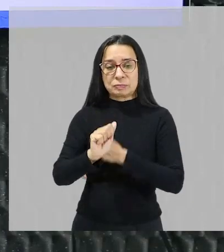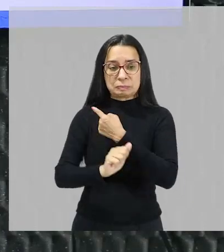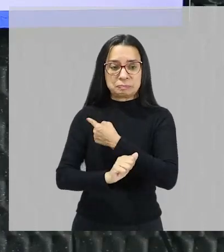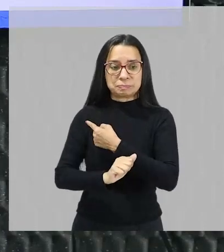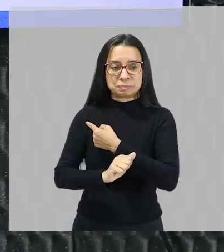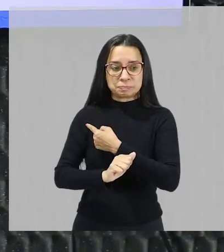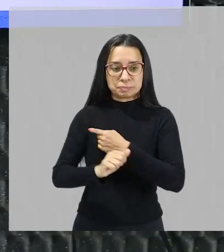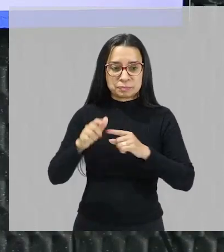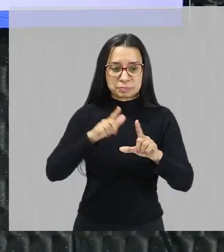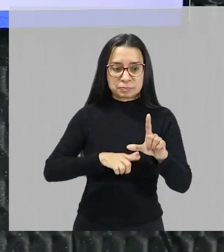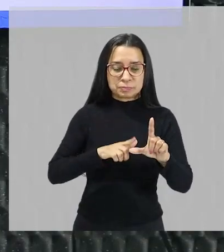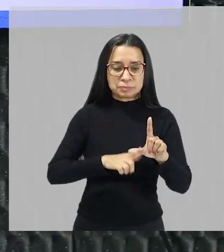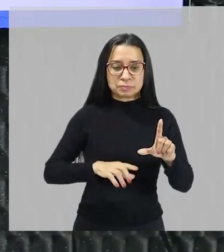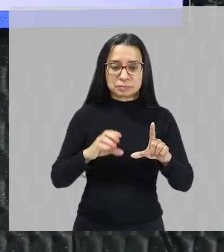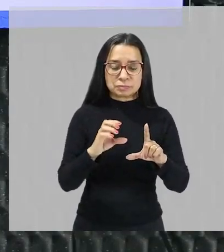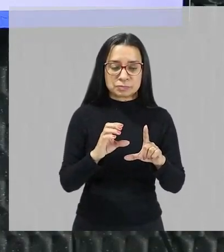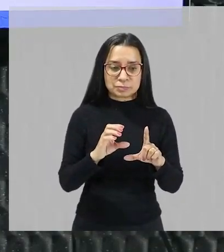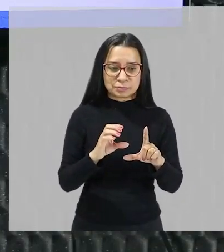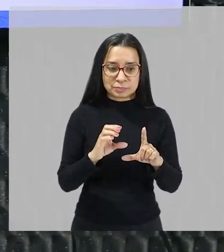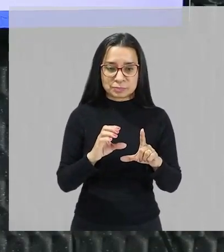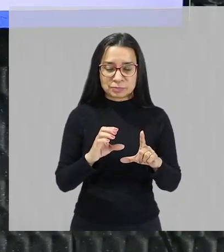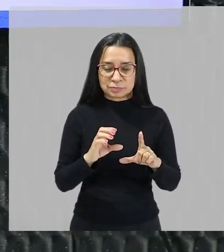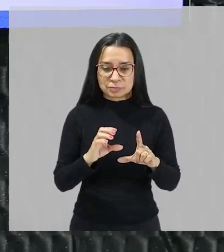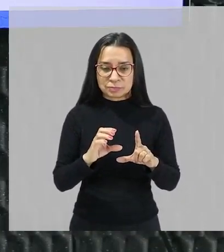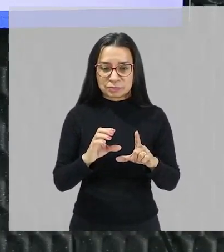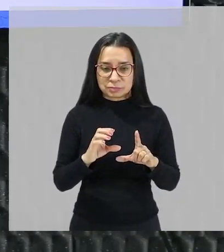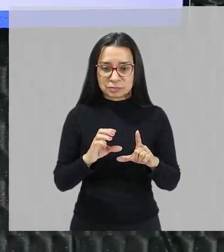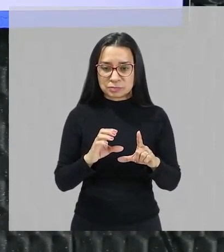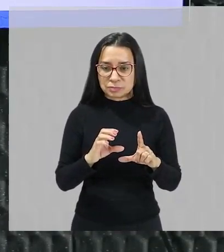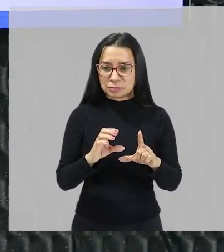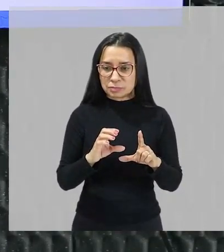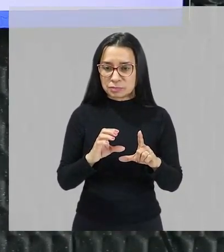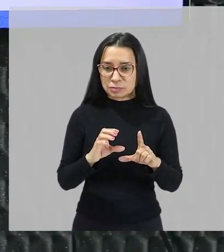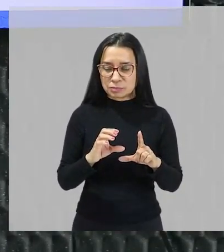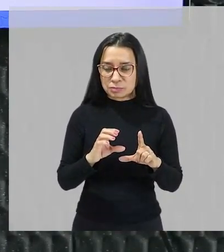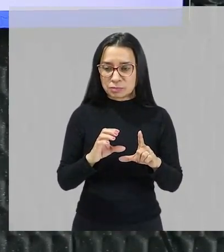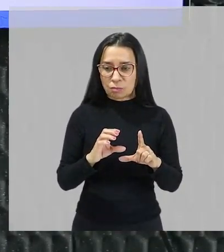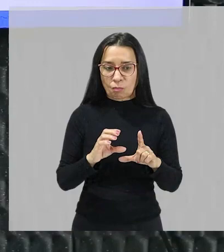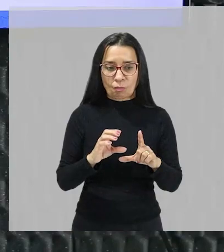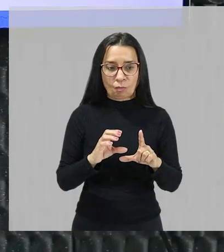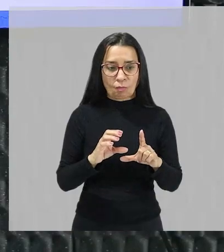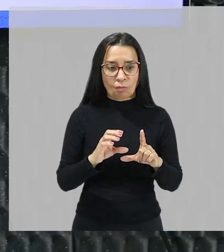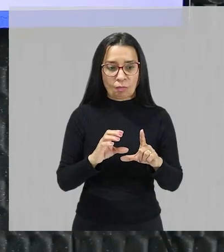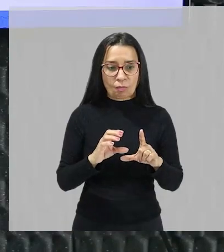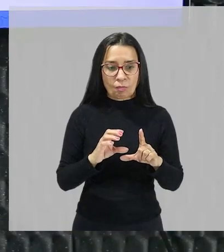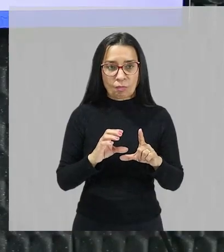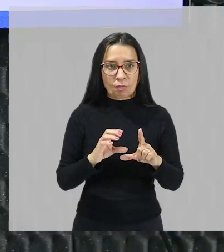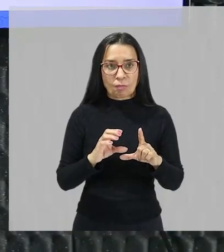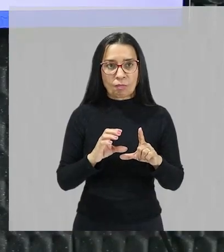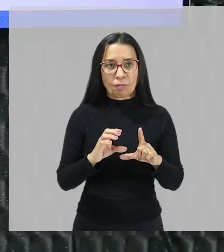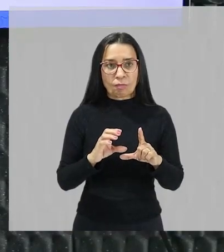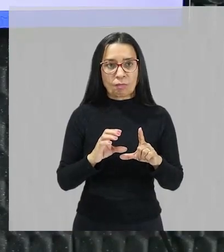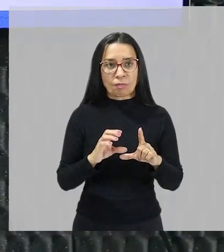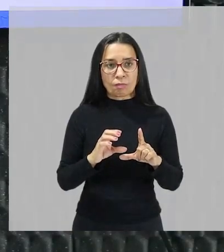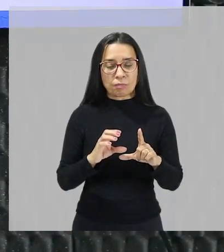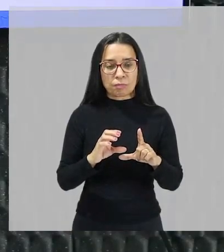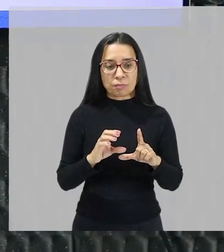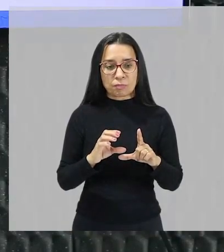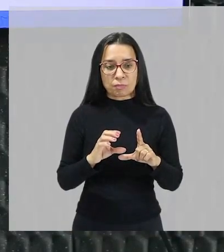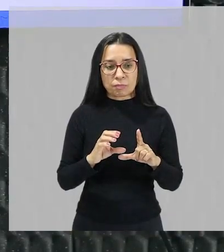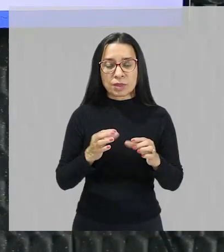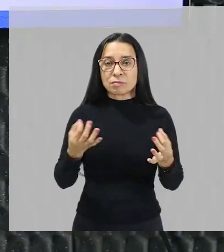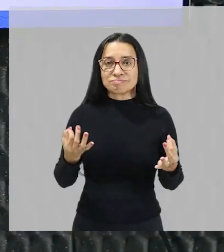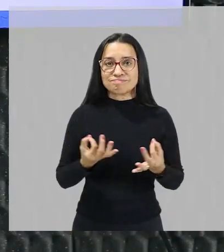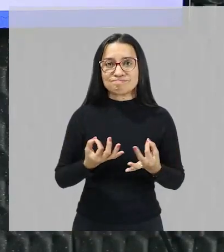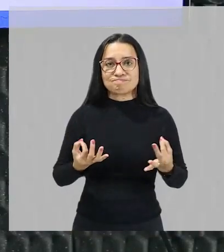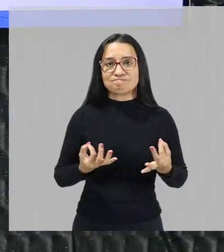ao mesmo tempo, de referenciais culturais díspares, diferentes, na construção da musicalidade brasileira.